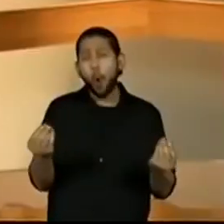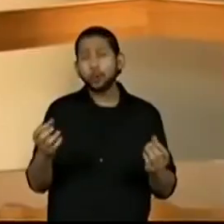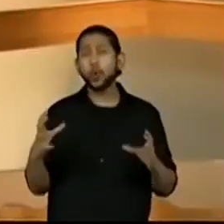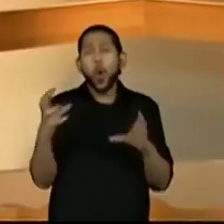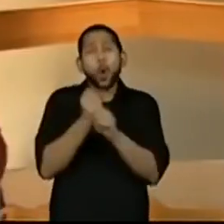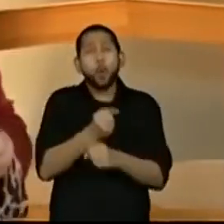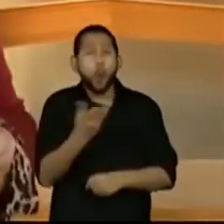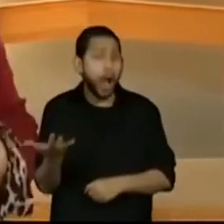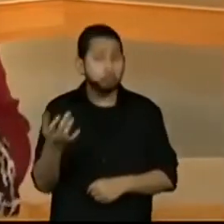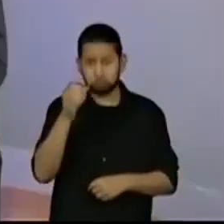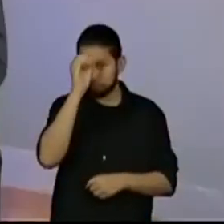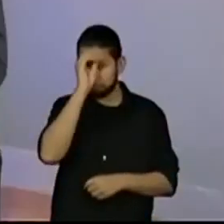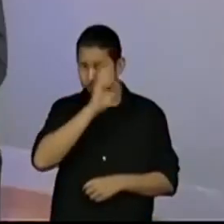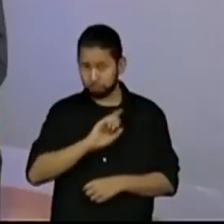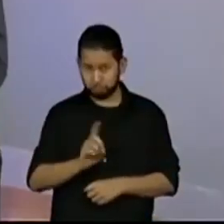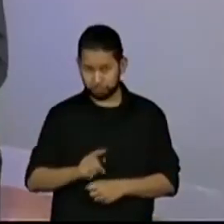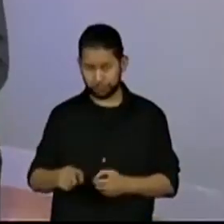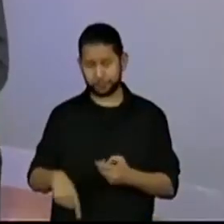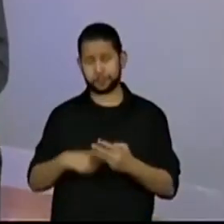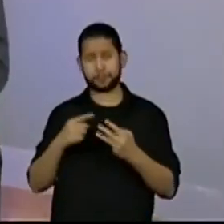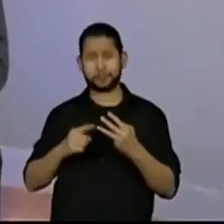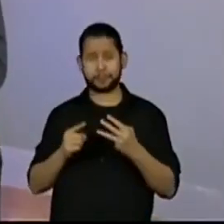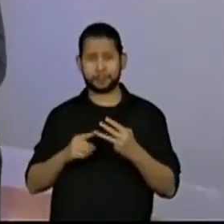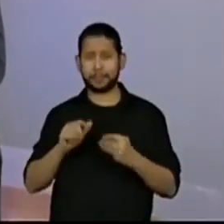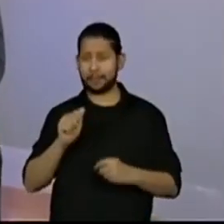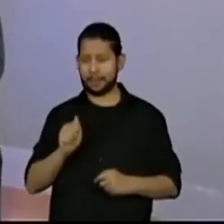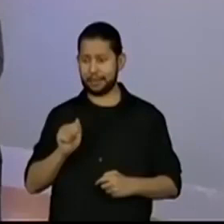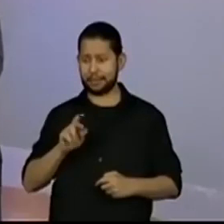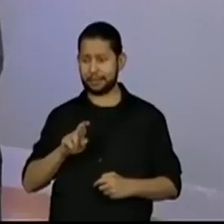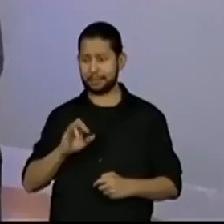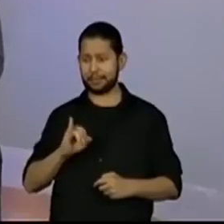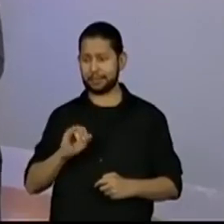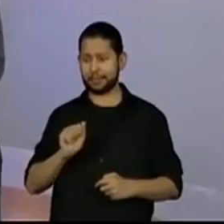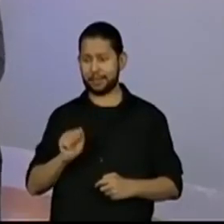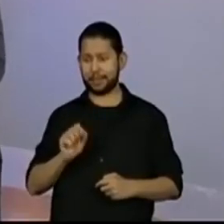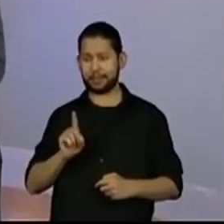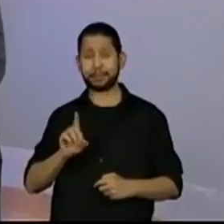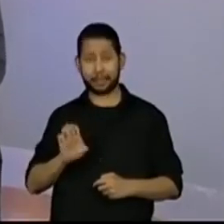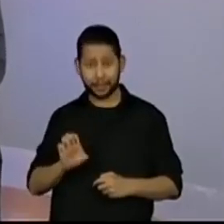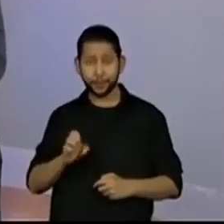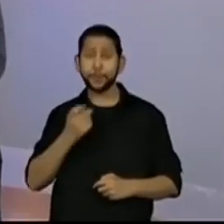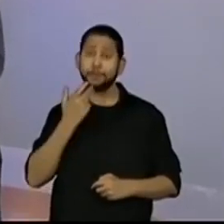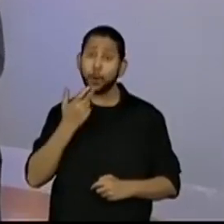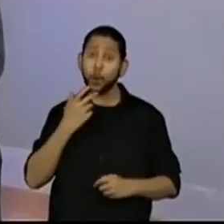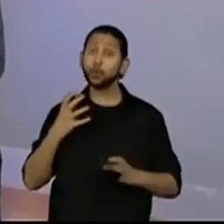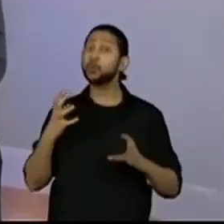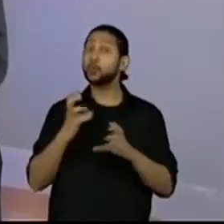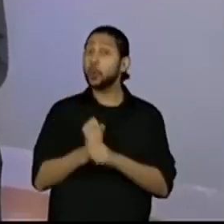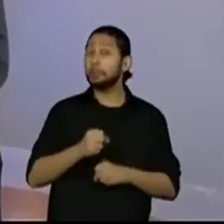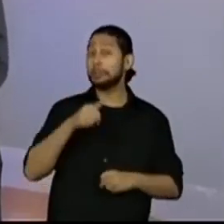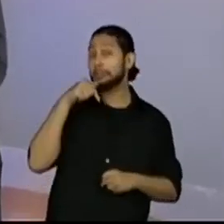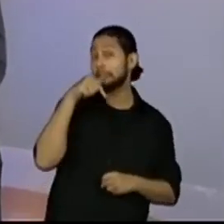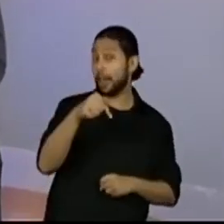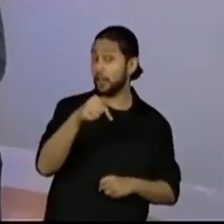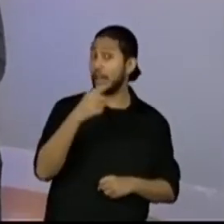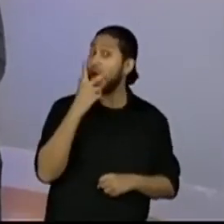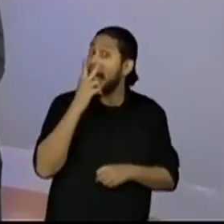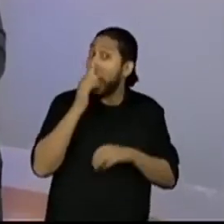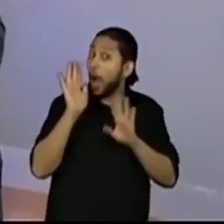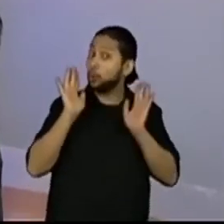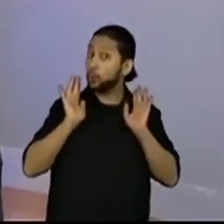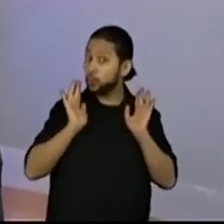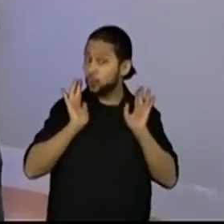quantos. A Ariadne coloca, são 7 tipos de leitura, eu acho.